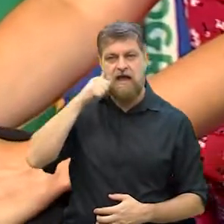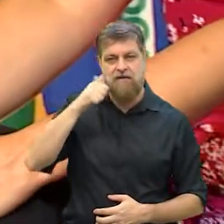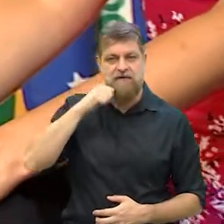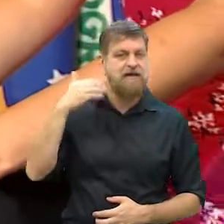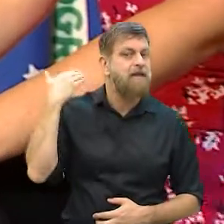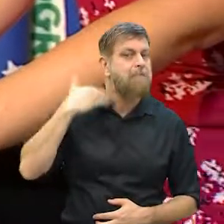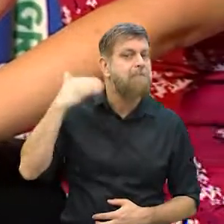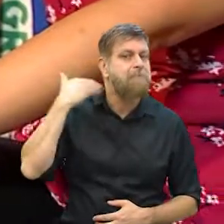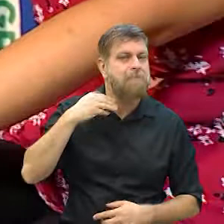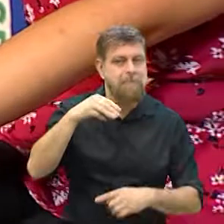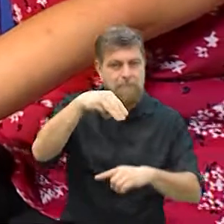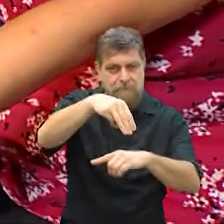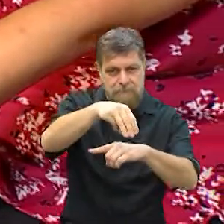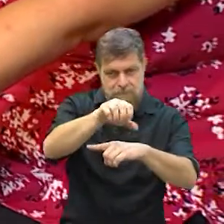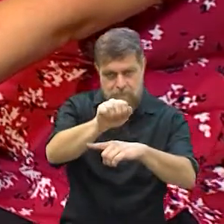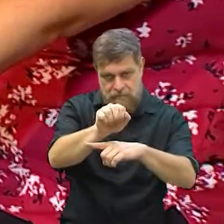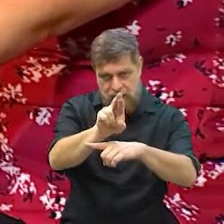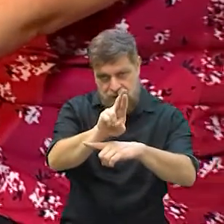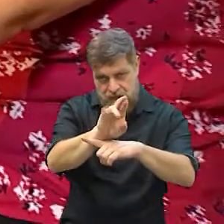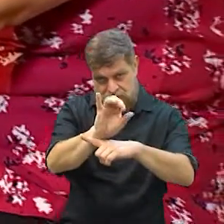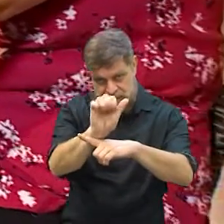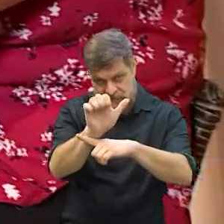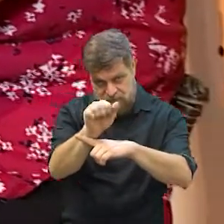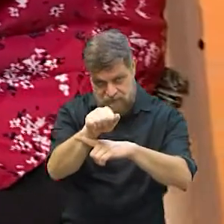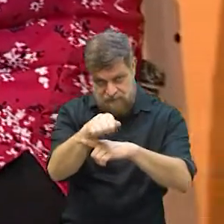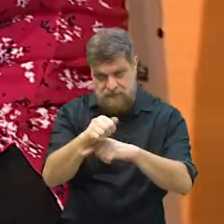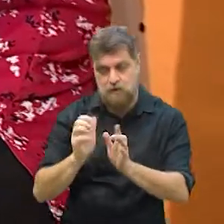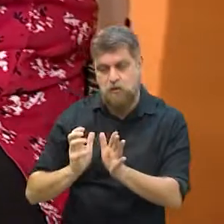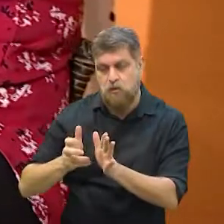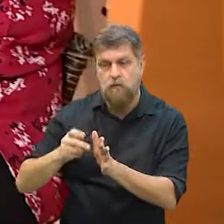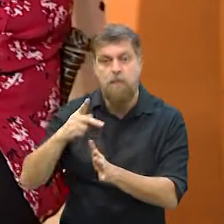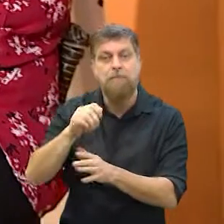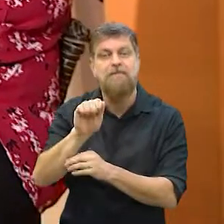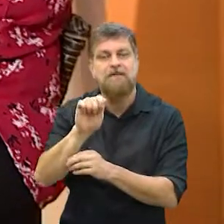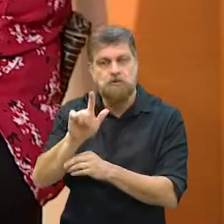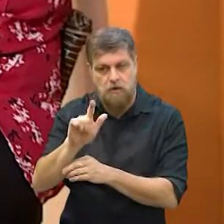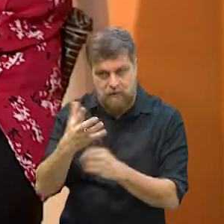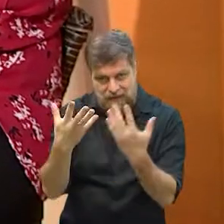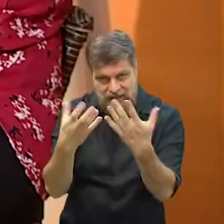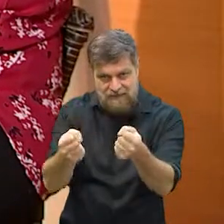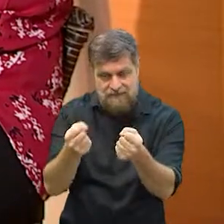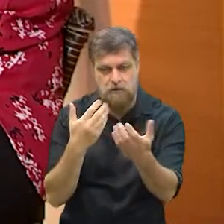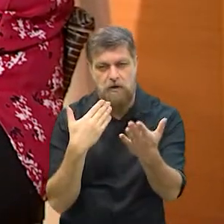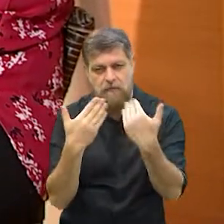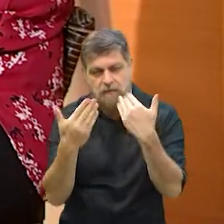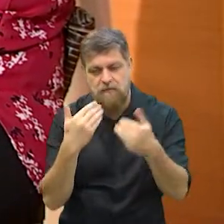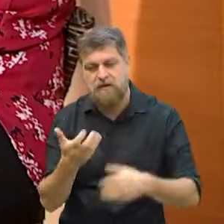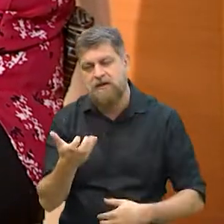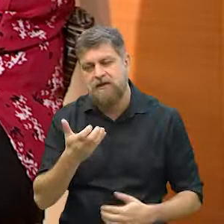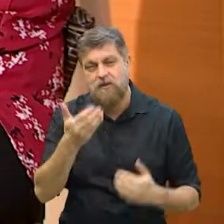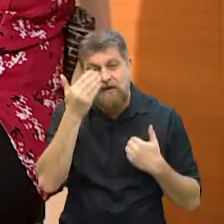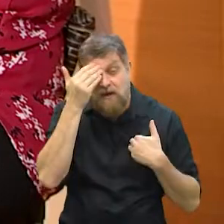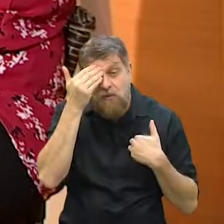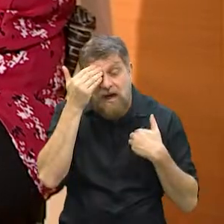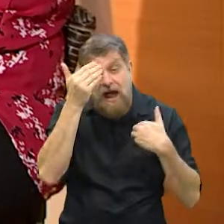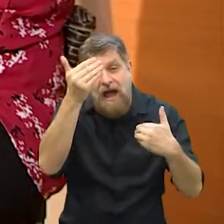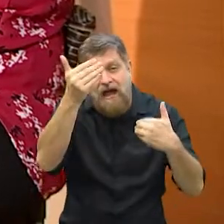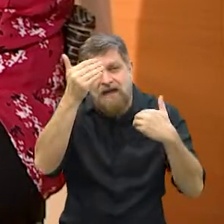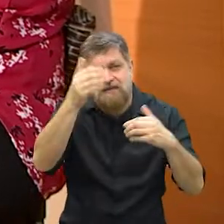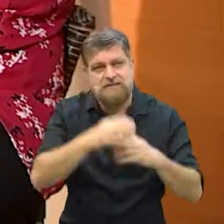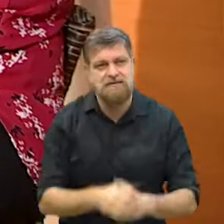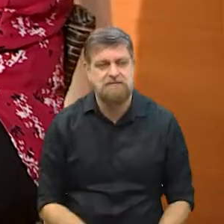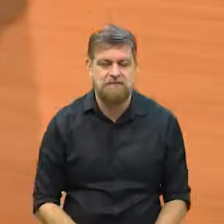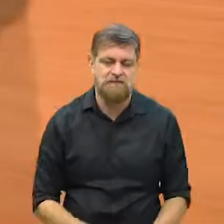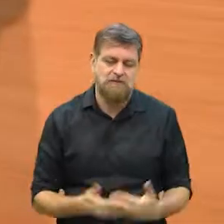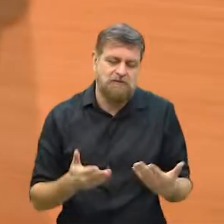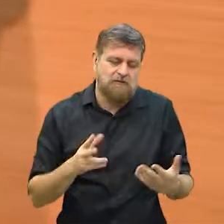ela que é do Partido PSOL e aceitou o nosso convite. Vereadora, antes de começar a nossa conversa, de falar sobre os projetos, eu quero agradecer a sua participação